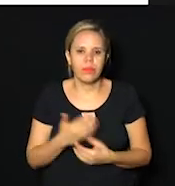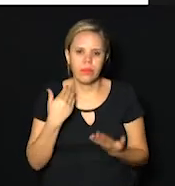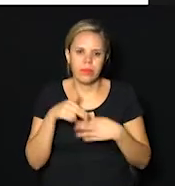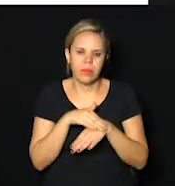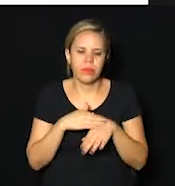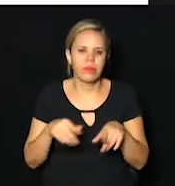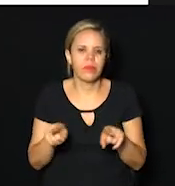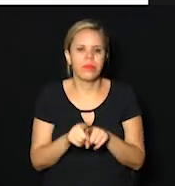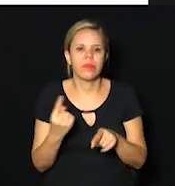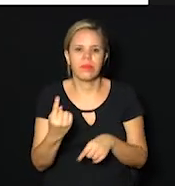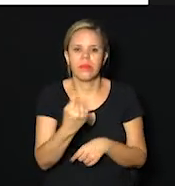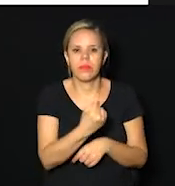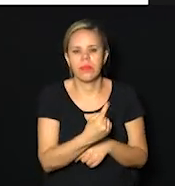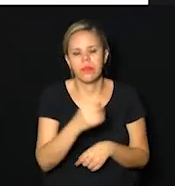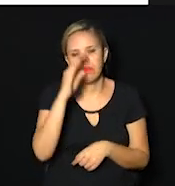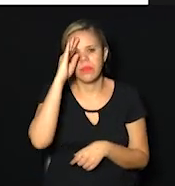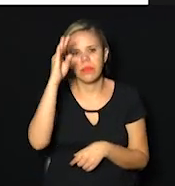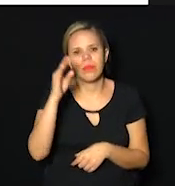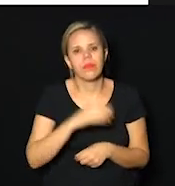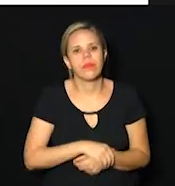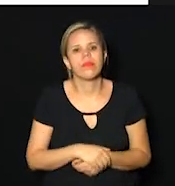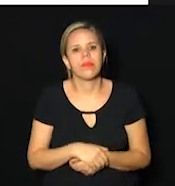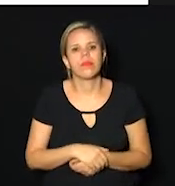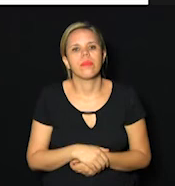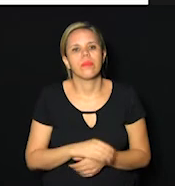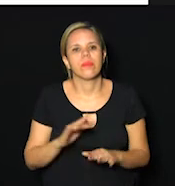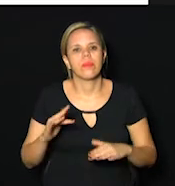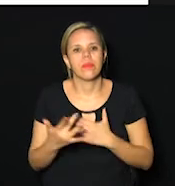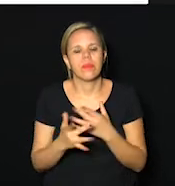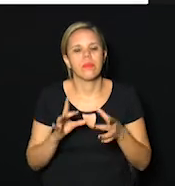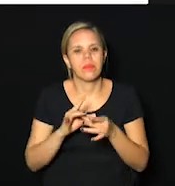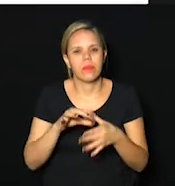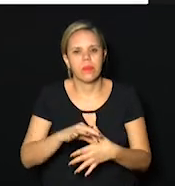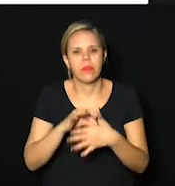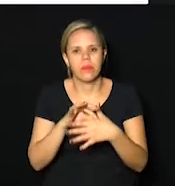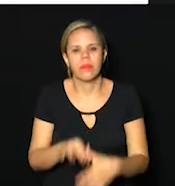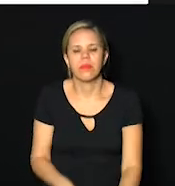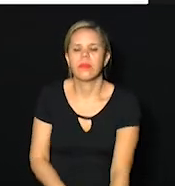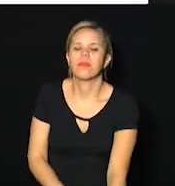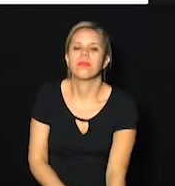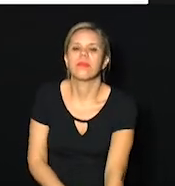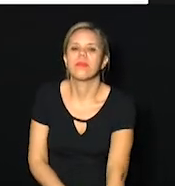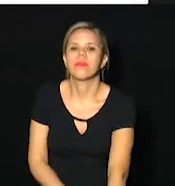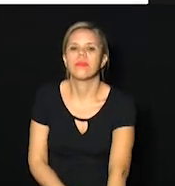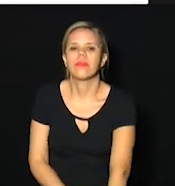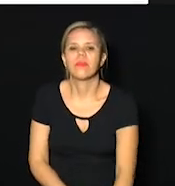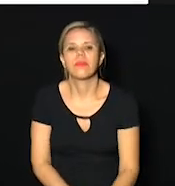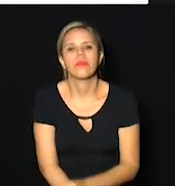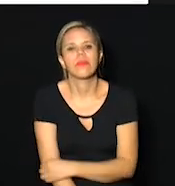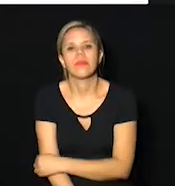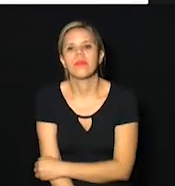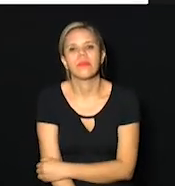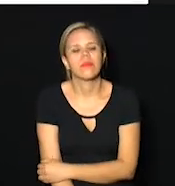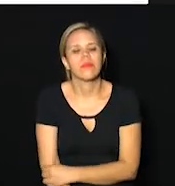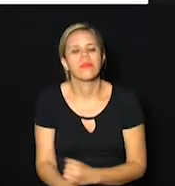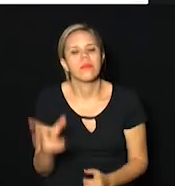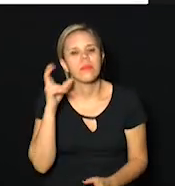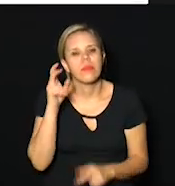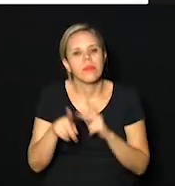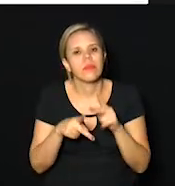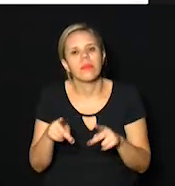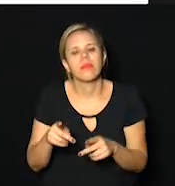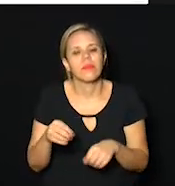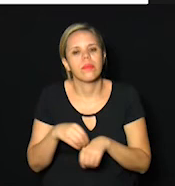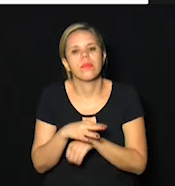também individualmente e principalmente para fazer redes de liderança. Tá? Então ouvir as pessoas para